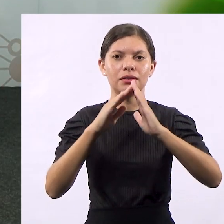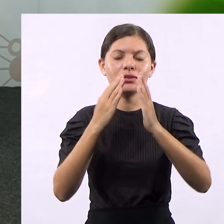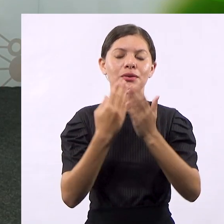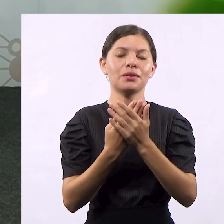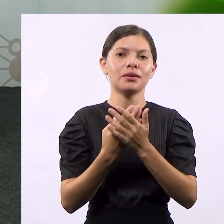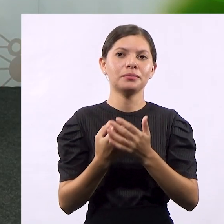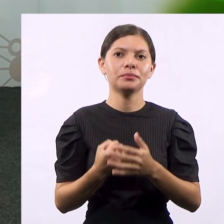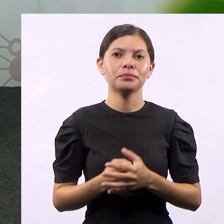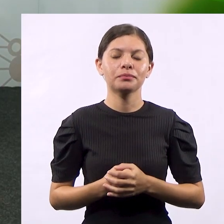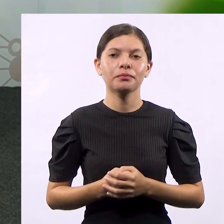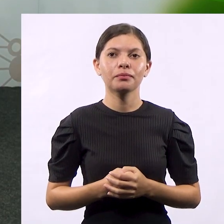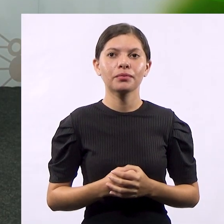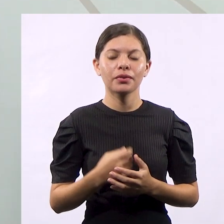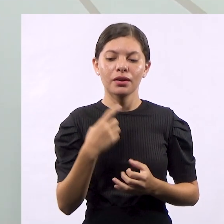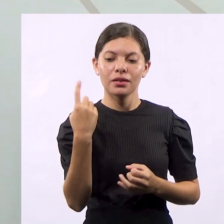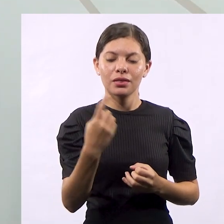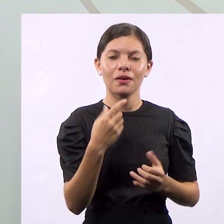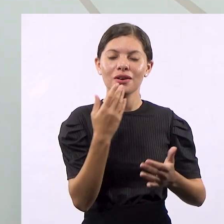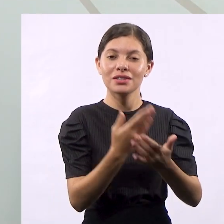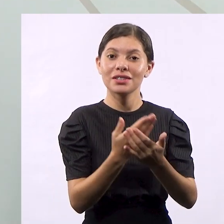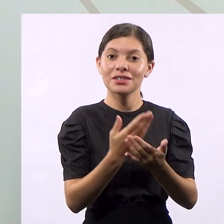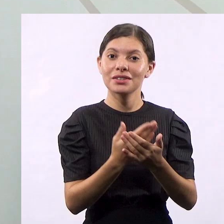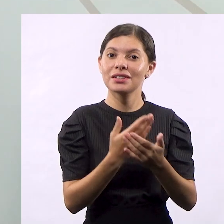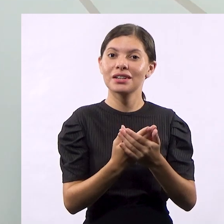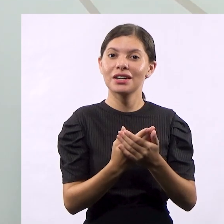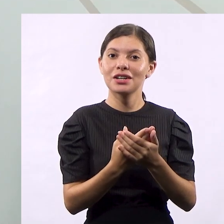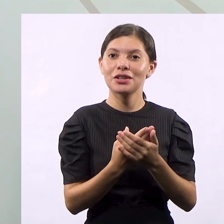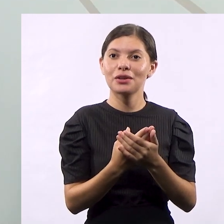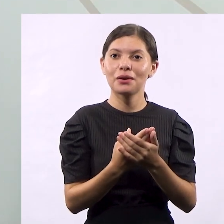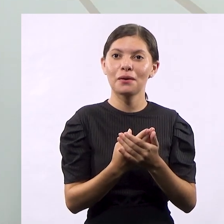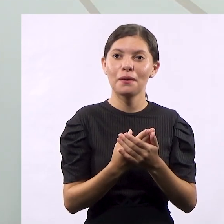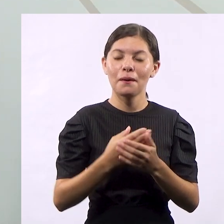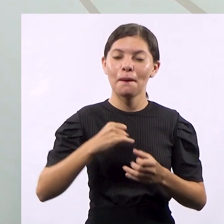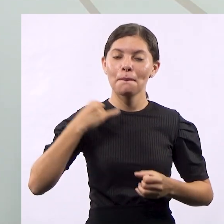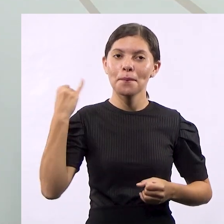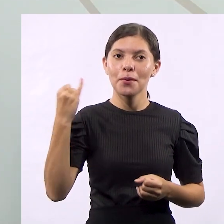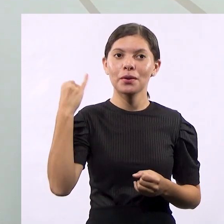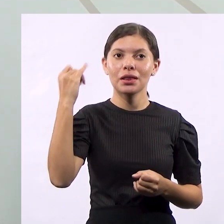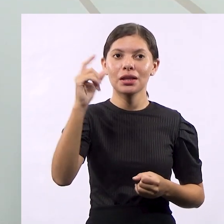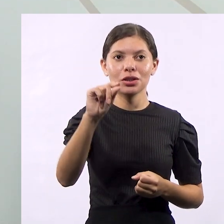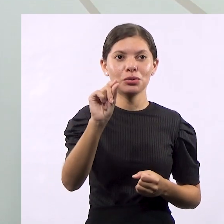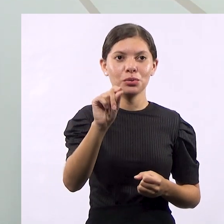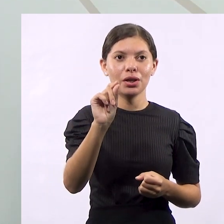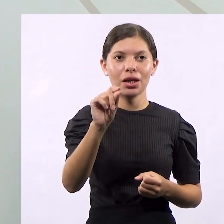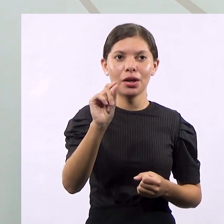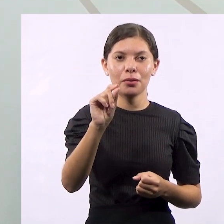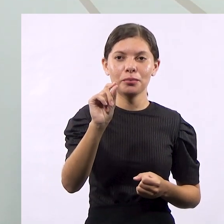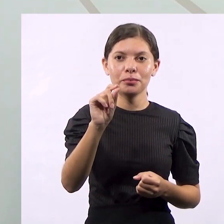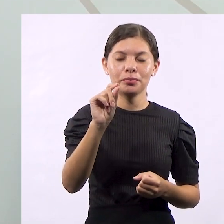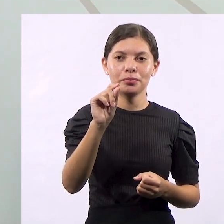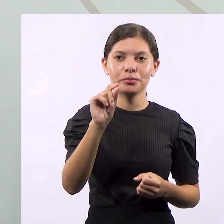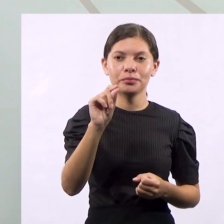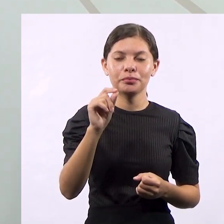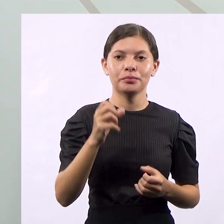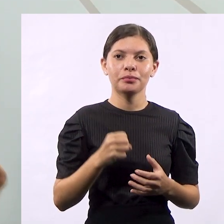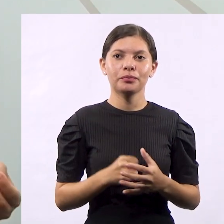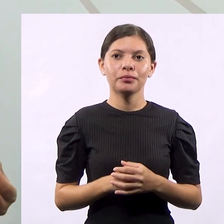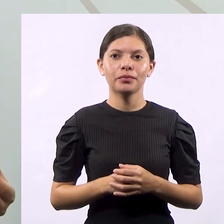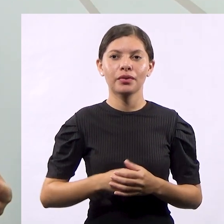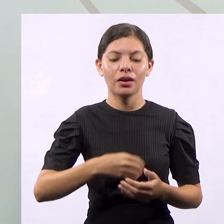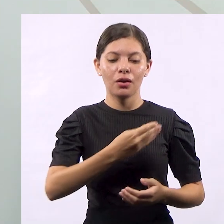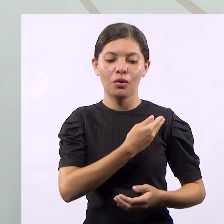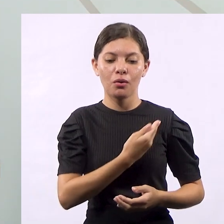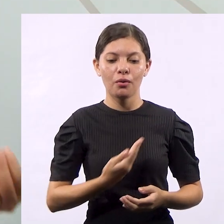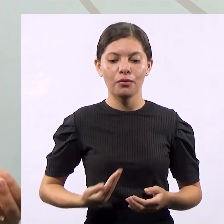na políticas públicas, né, pessoal? Principalmente os programas, principalmente os meios